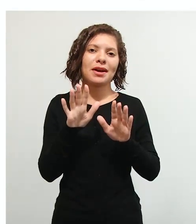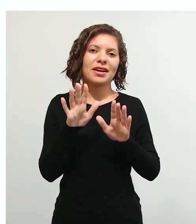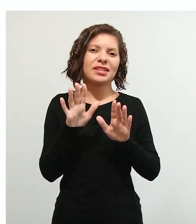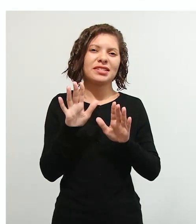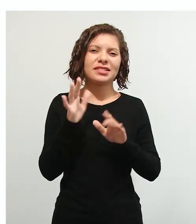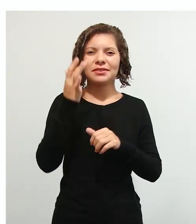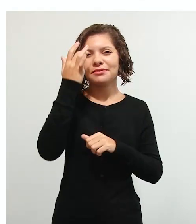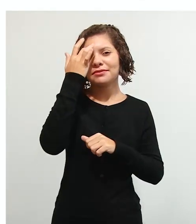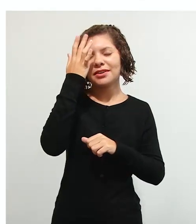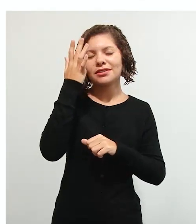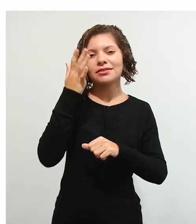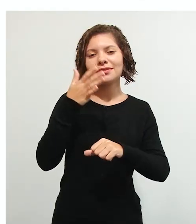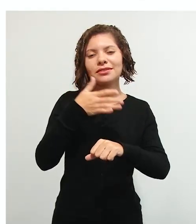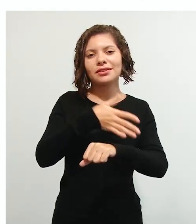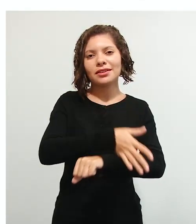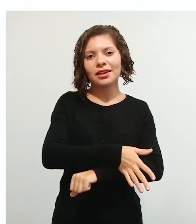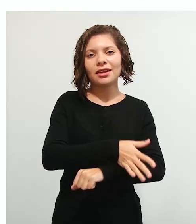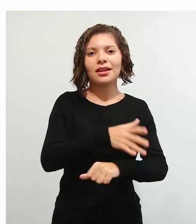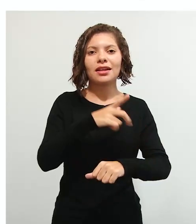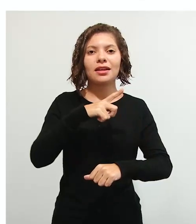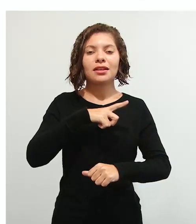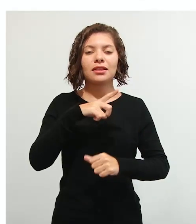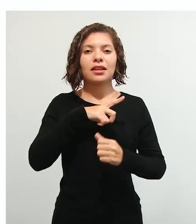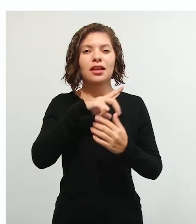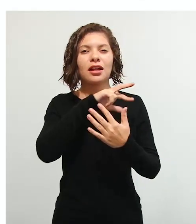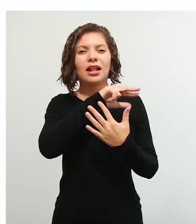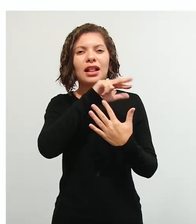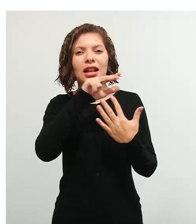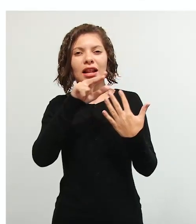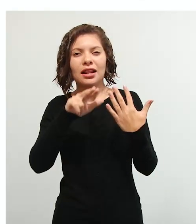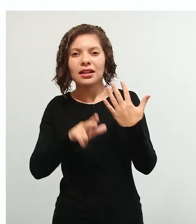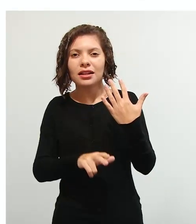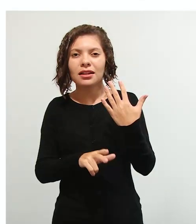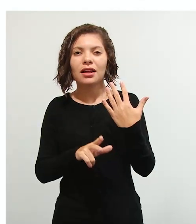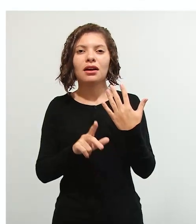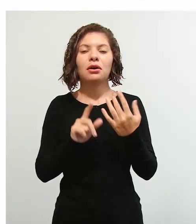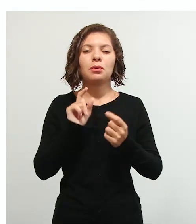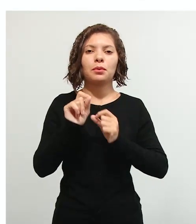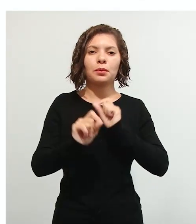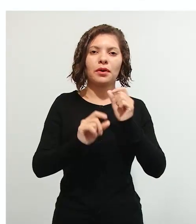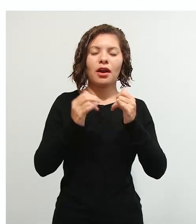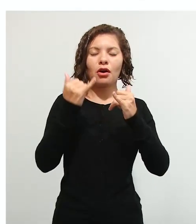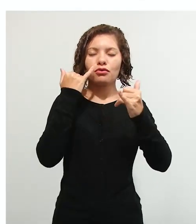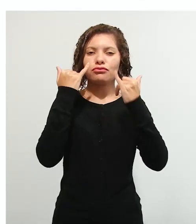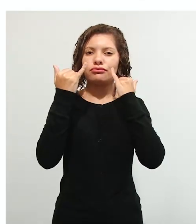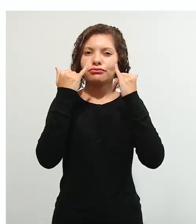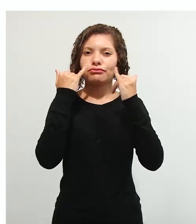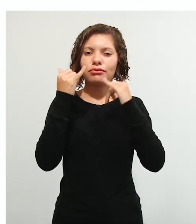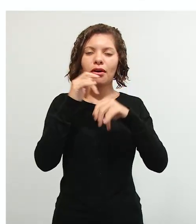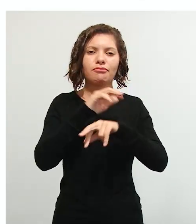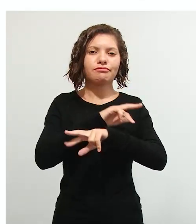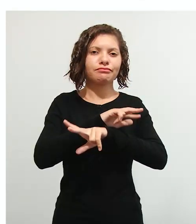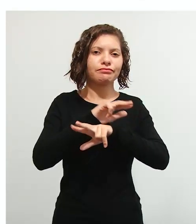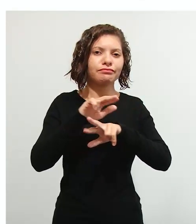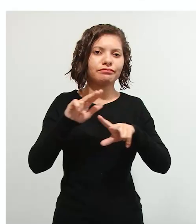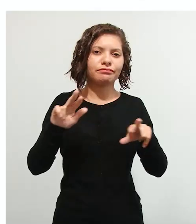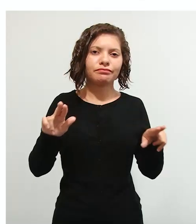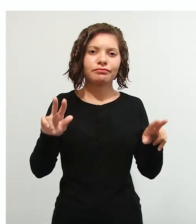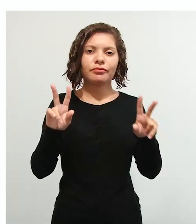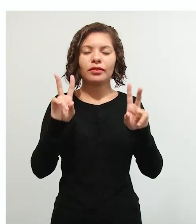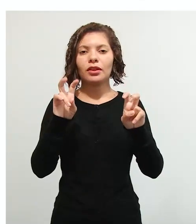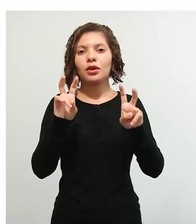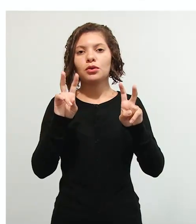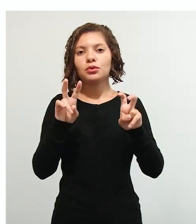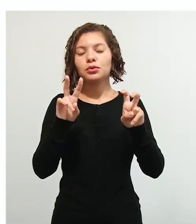inglês que é de fácil acesso. Você vai encontrar um conjunto muito grande de informações